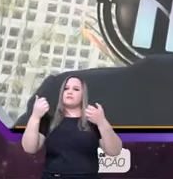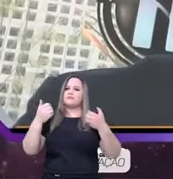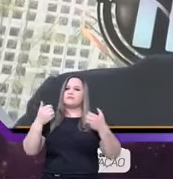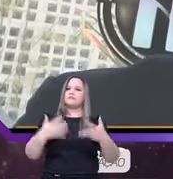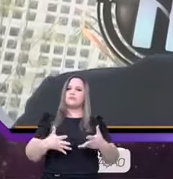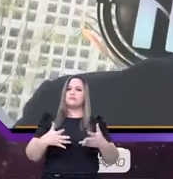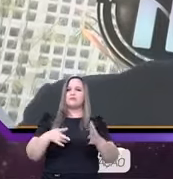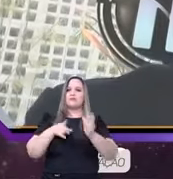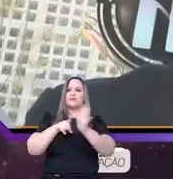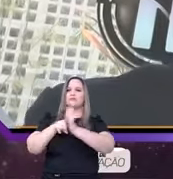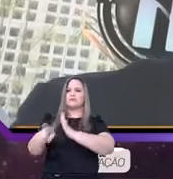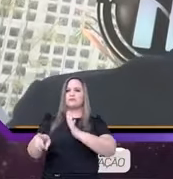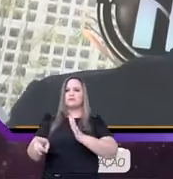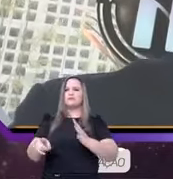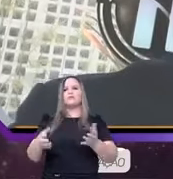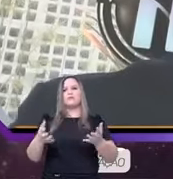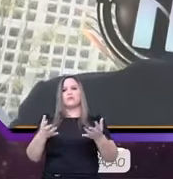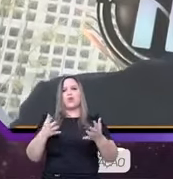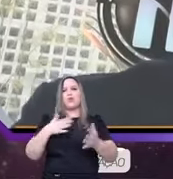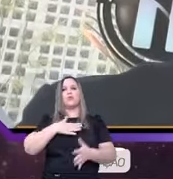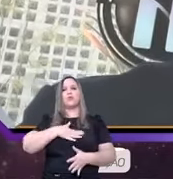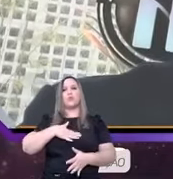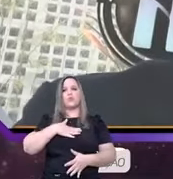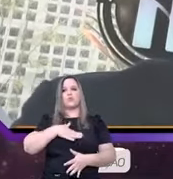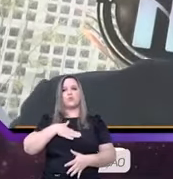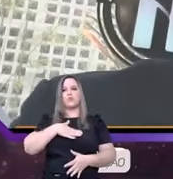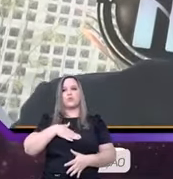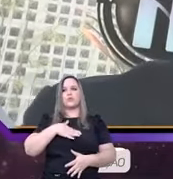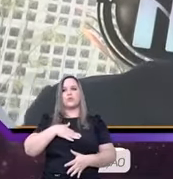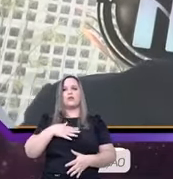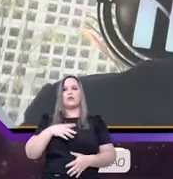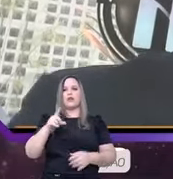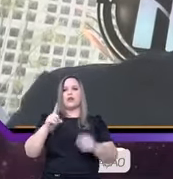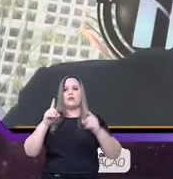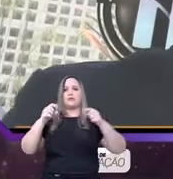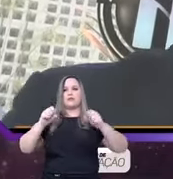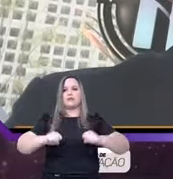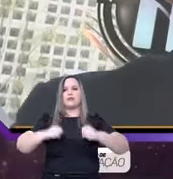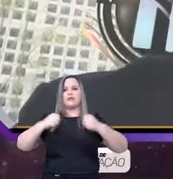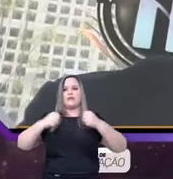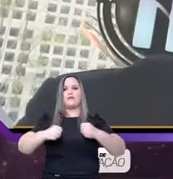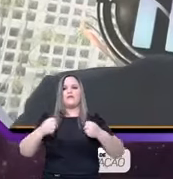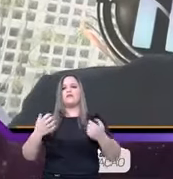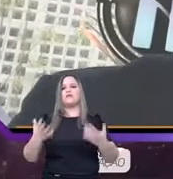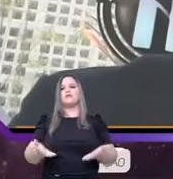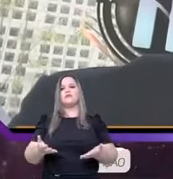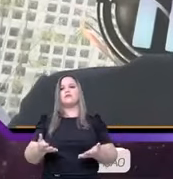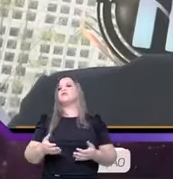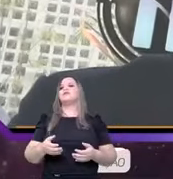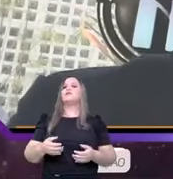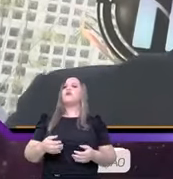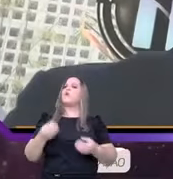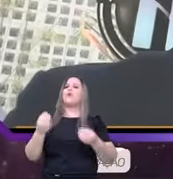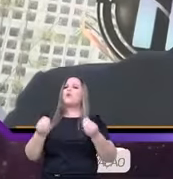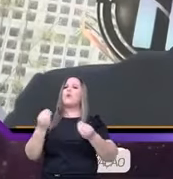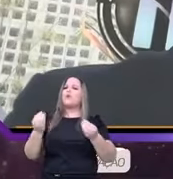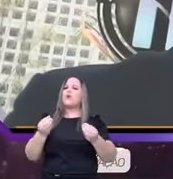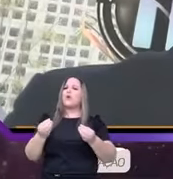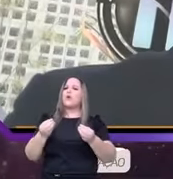ser apropriada àquilo que foi colocado pela defesa. Como conciliar os métodos ágeis